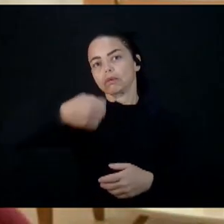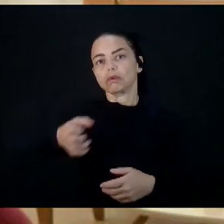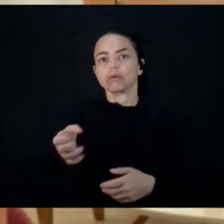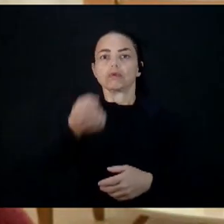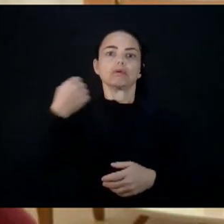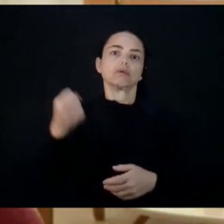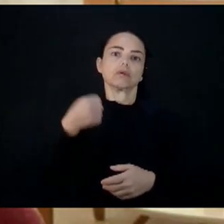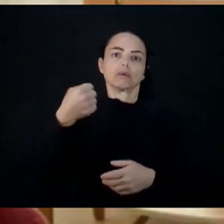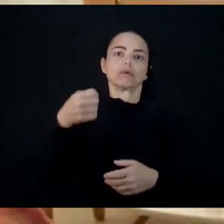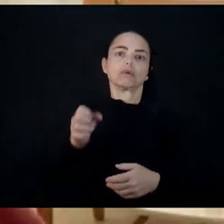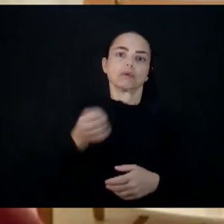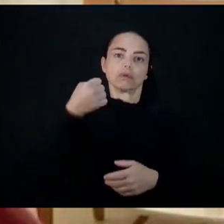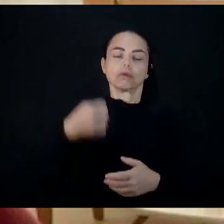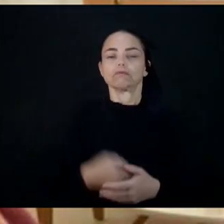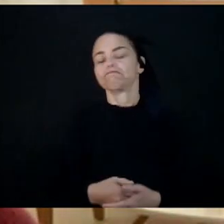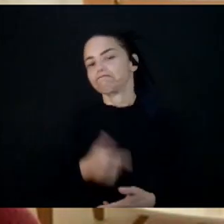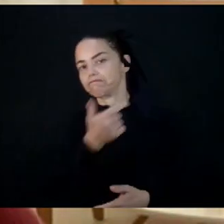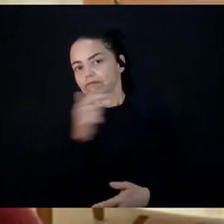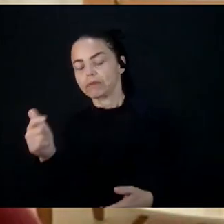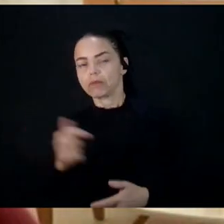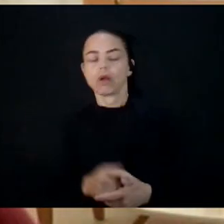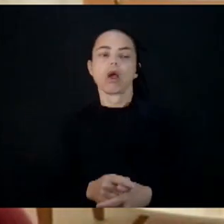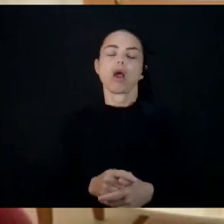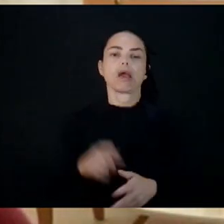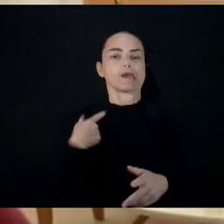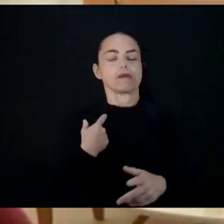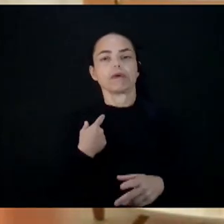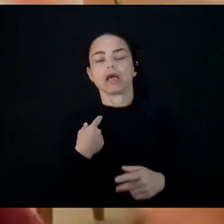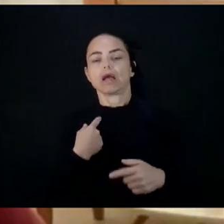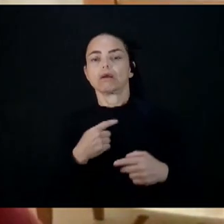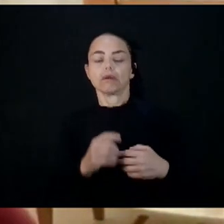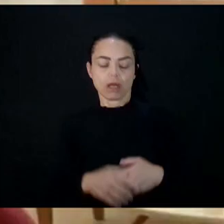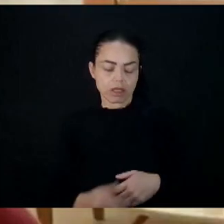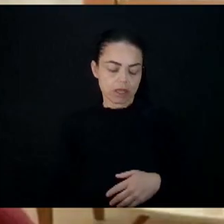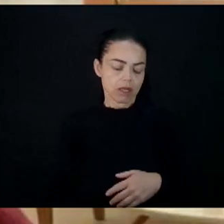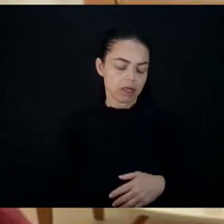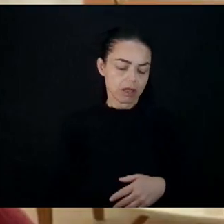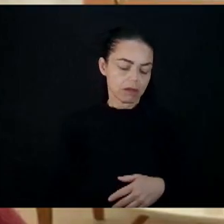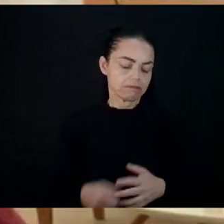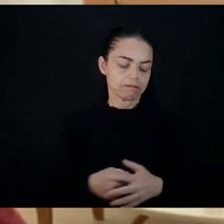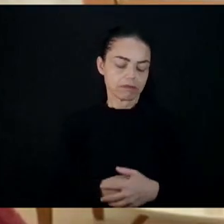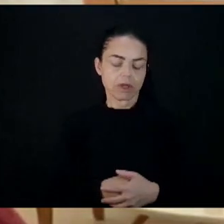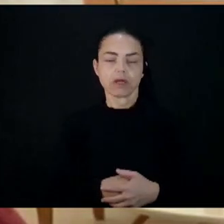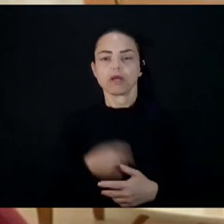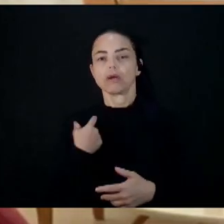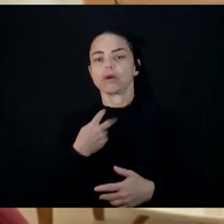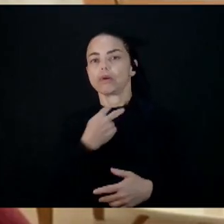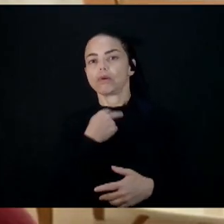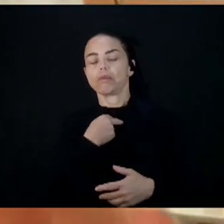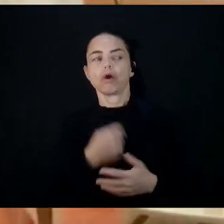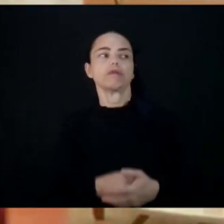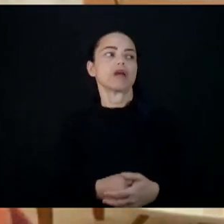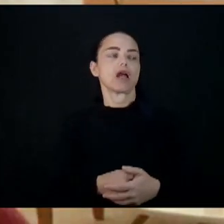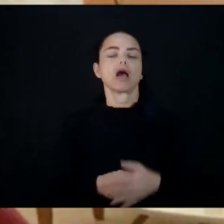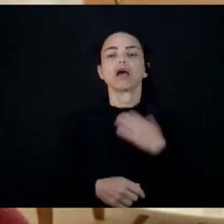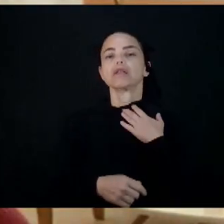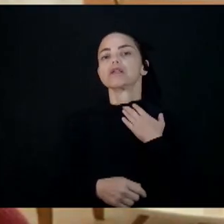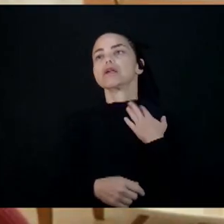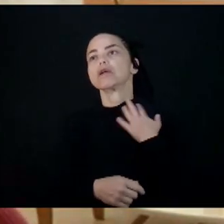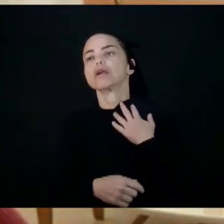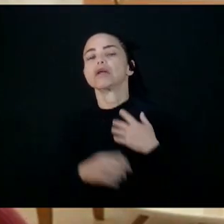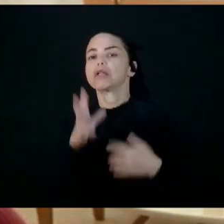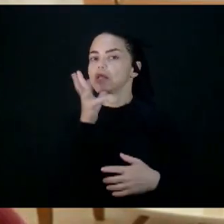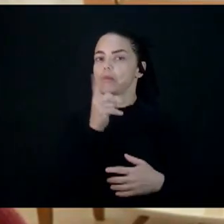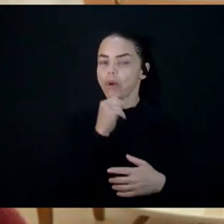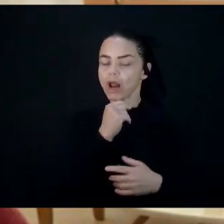palavras, não tem rodeio, é realmente colocar as coisas como elas são. E eu vejo que